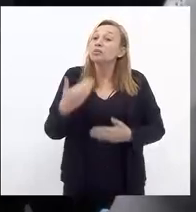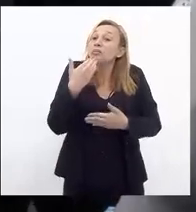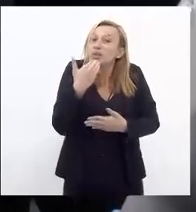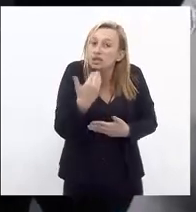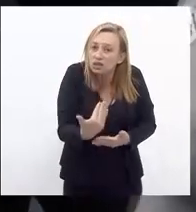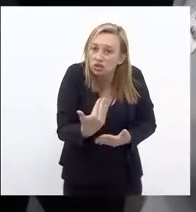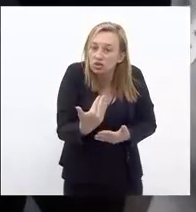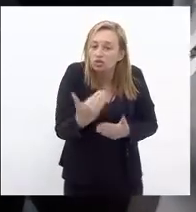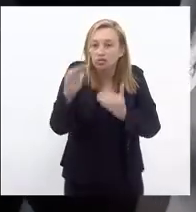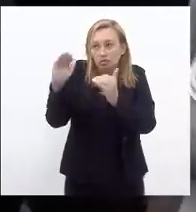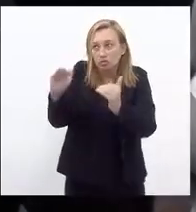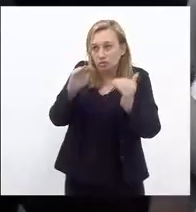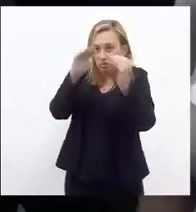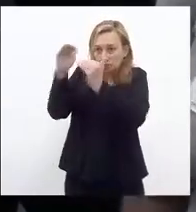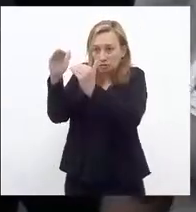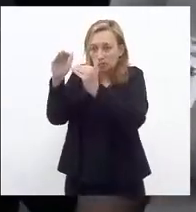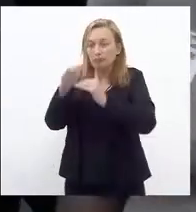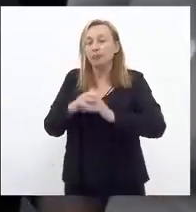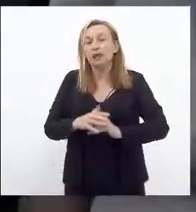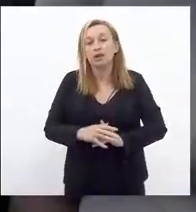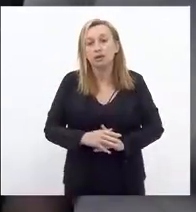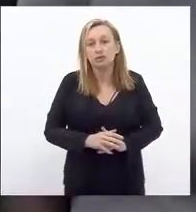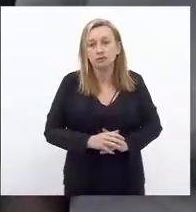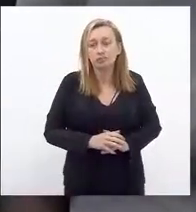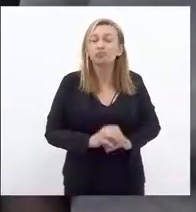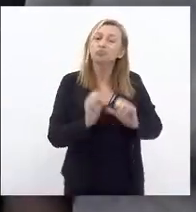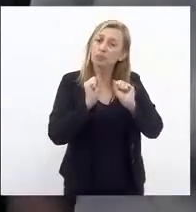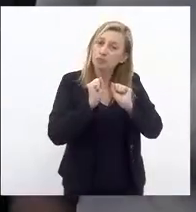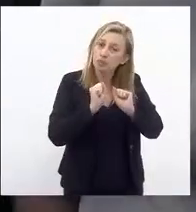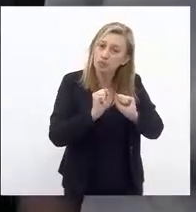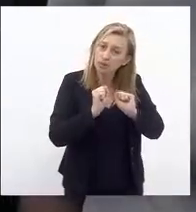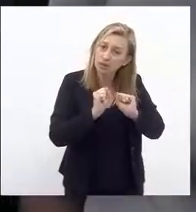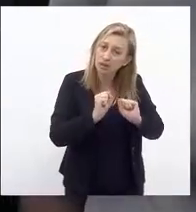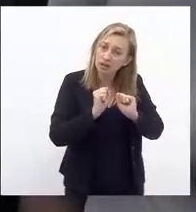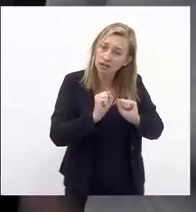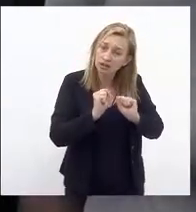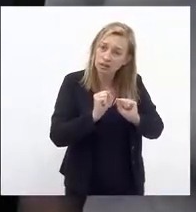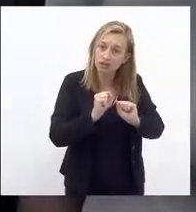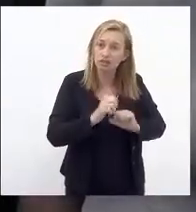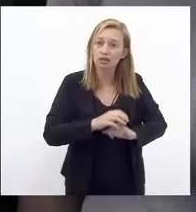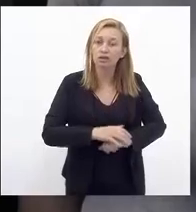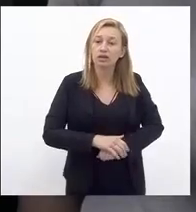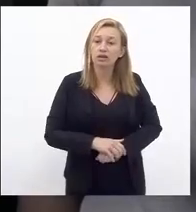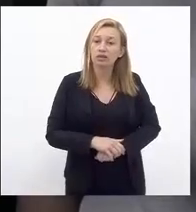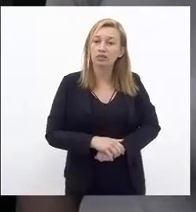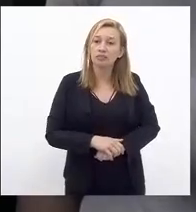vós a vossa excelência que pudesse fazer